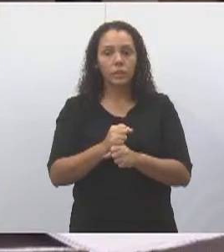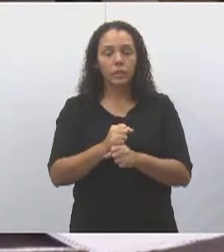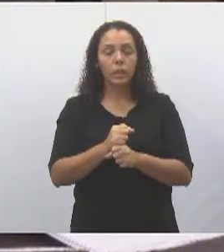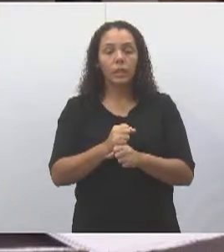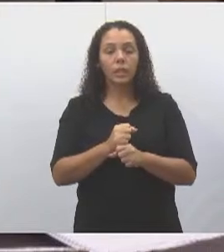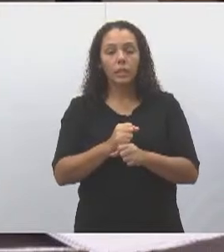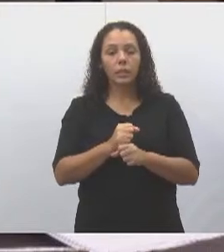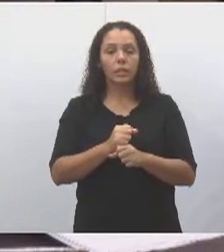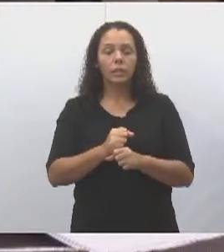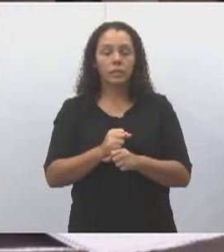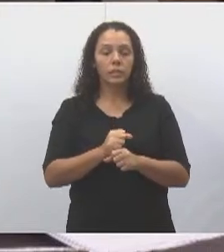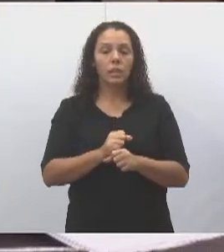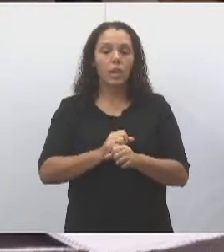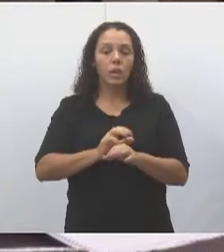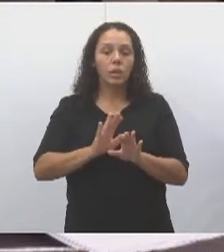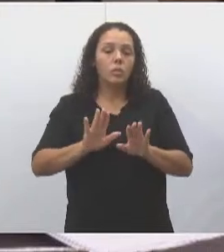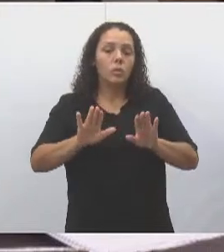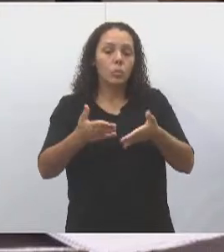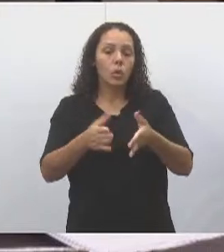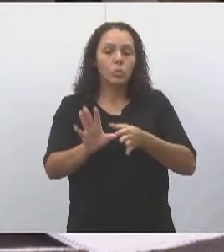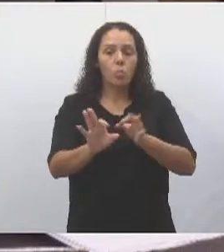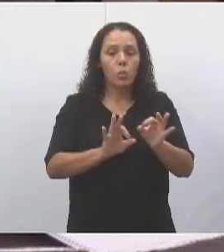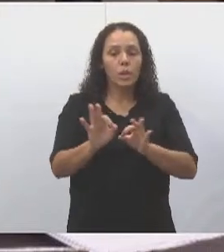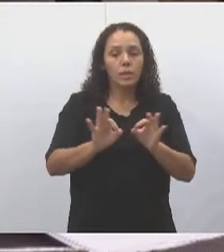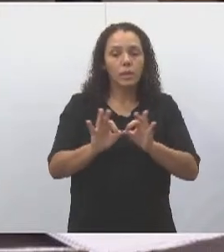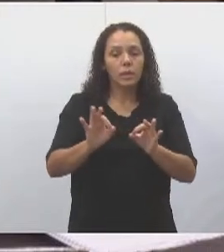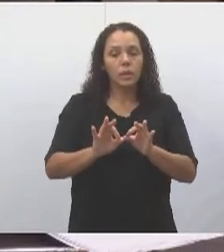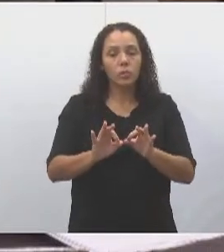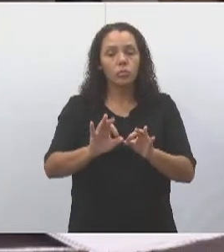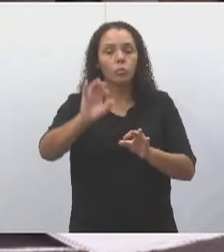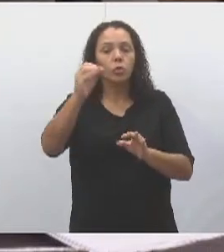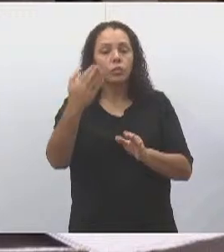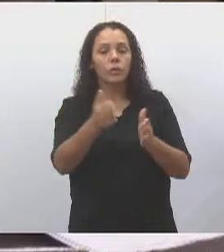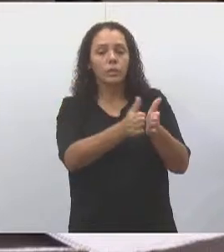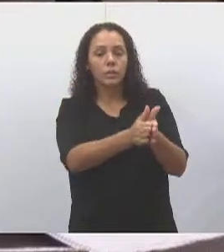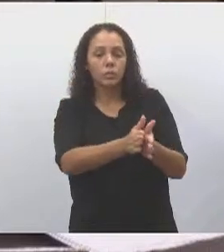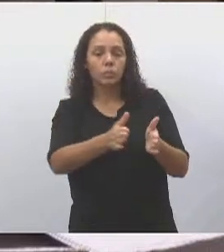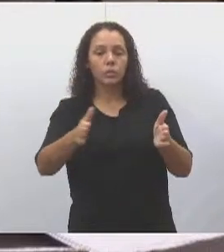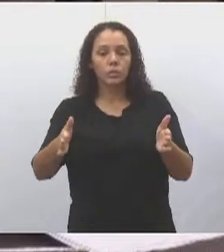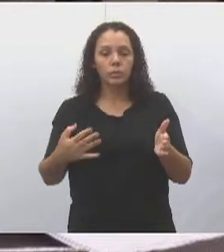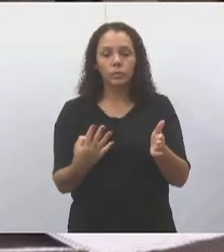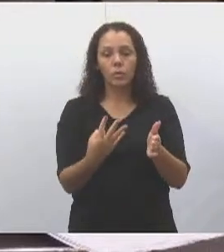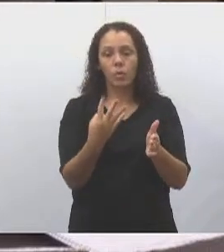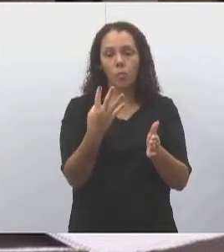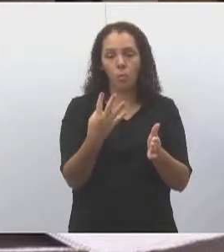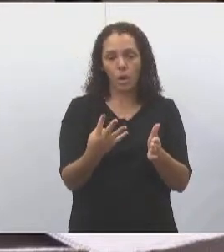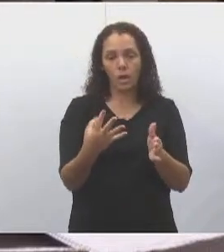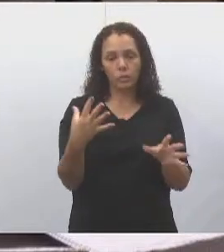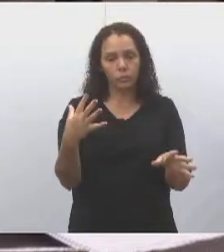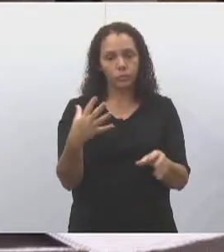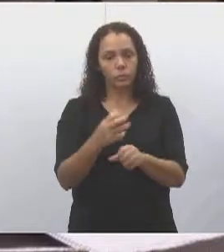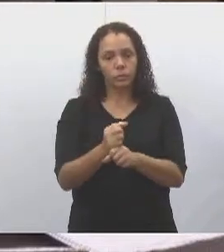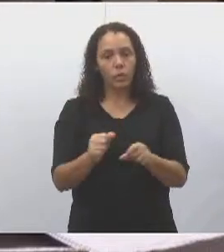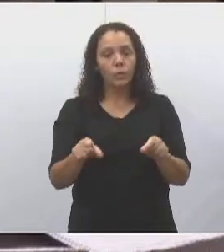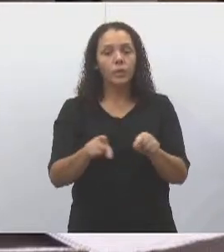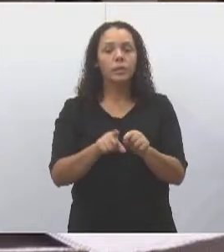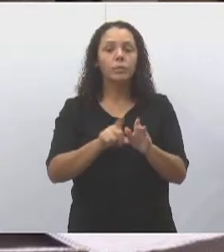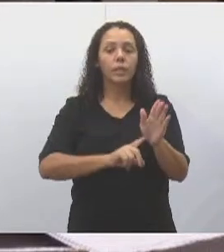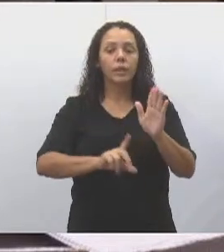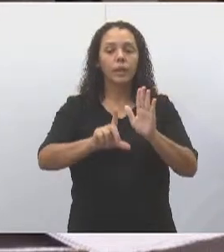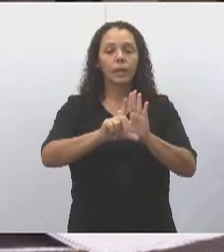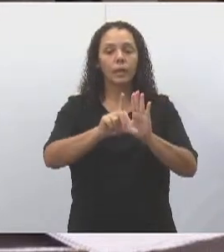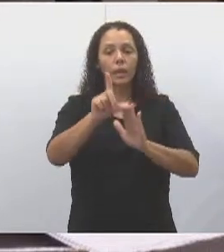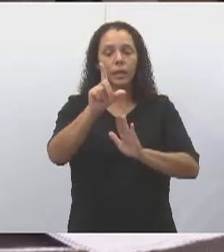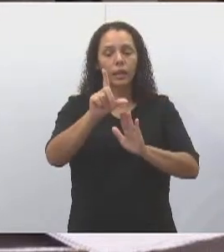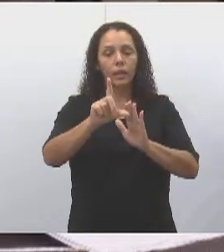as ações dos próximos 4 anos. E também na LDO, que já foi discutida no início do ano,